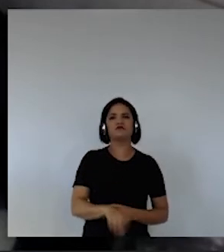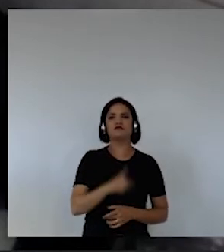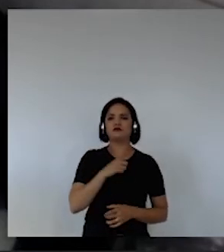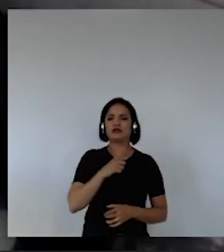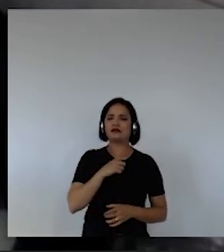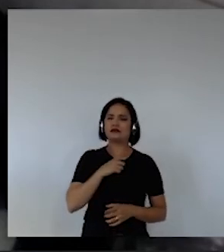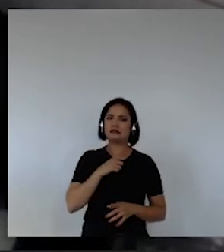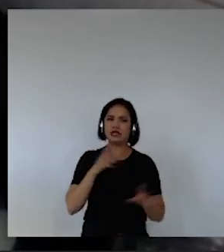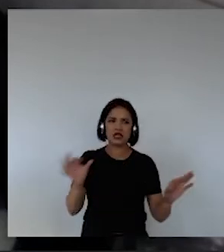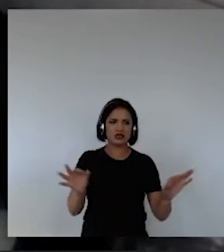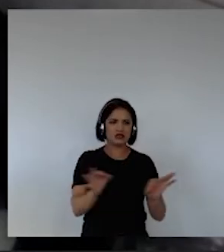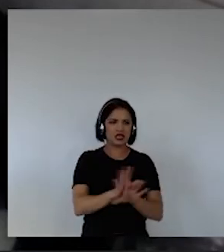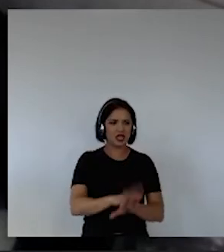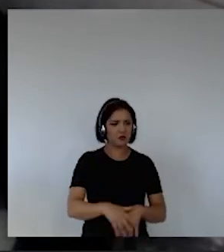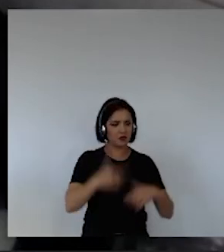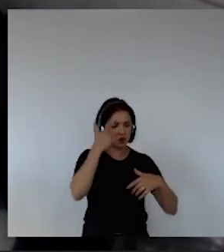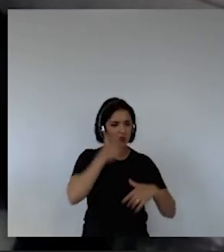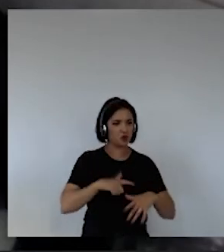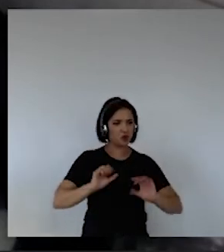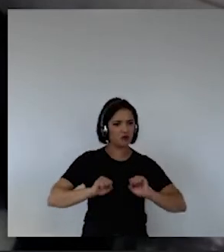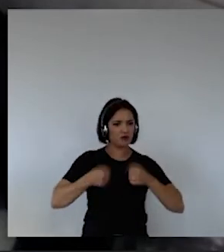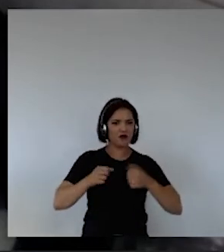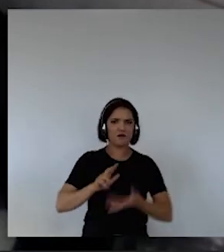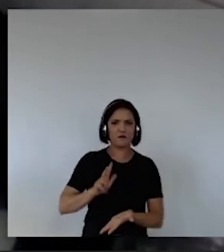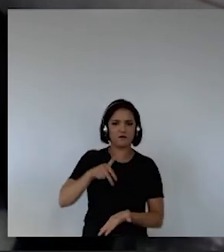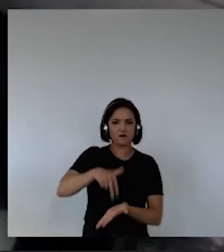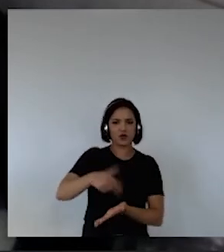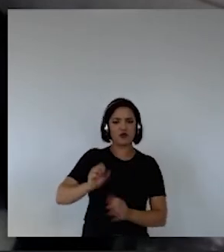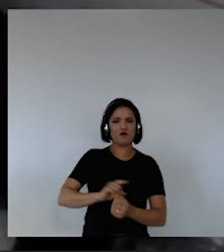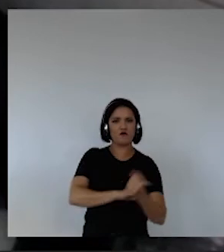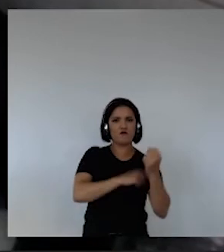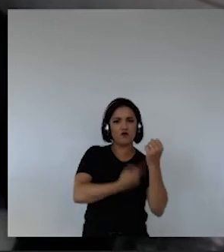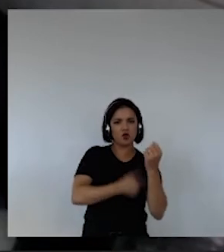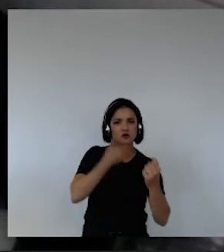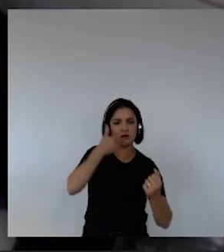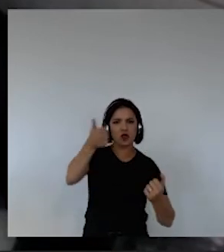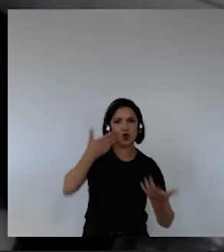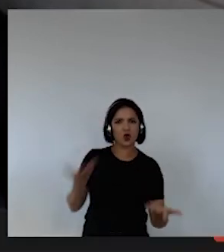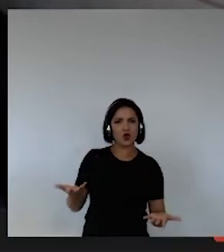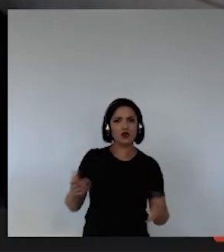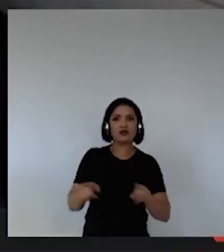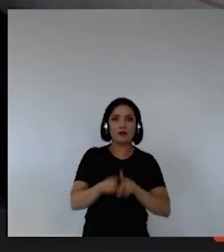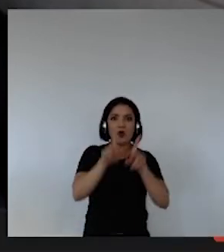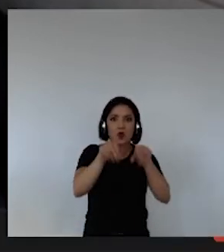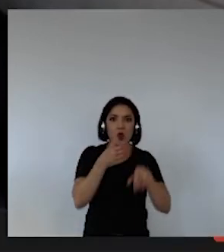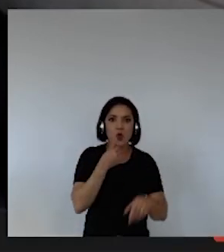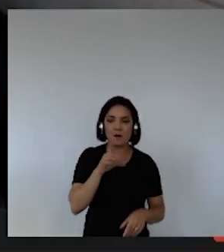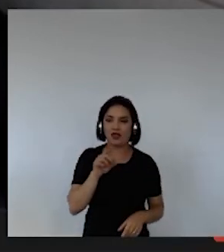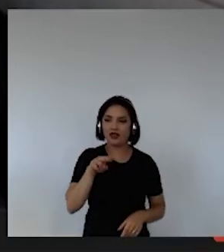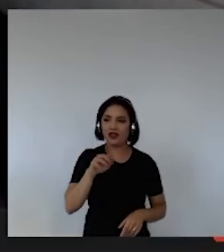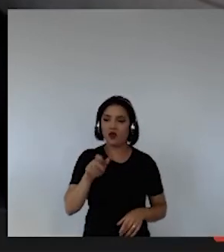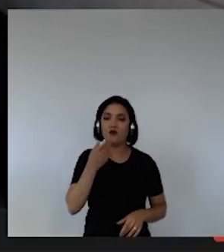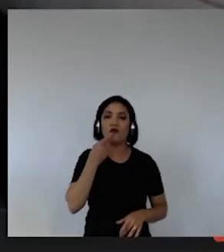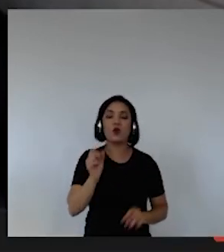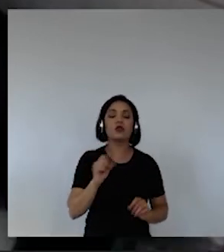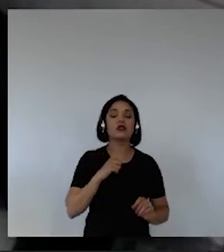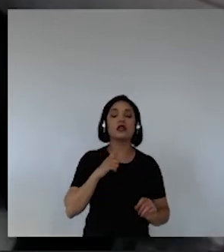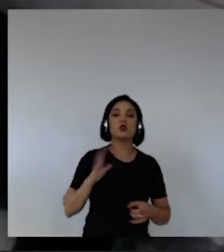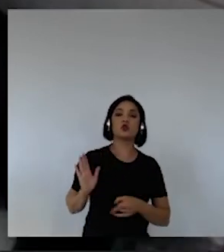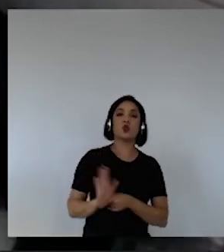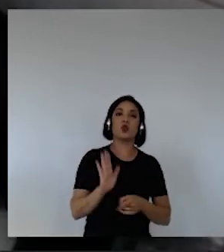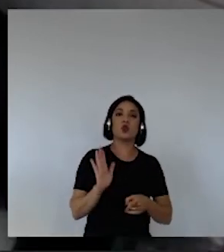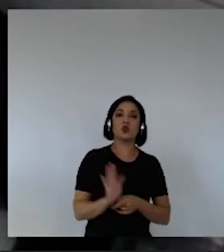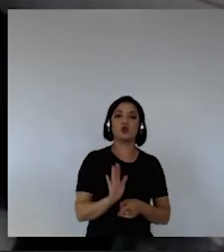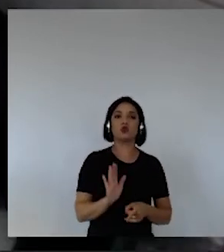muito melhores disso tudo, muito melhores do que entramos. Construindo, como o doutor Daniel disse, dando a sua contribuição.